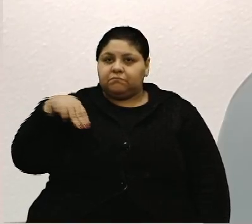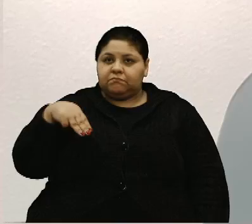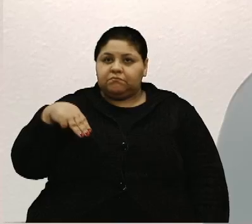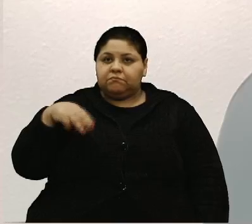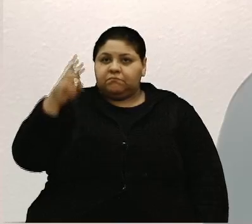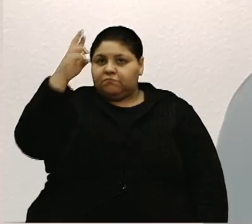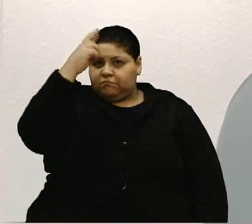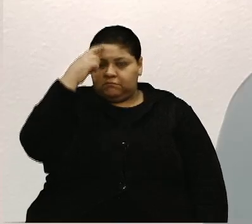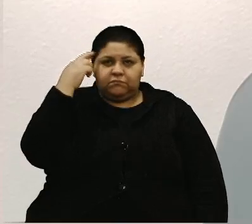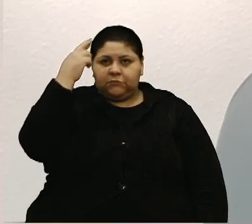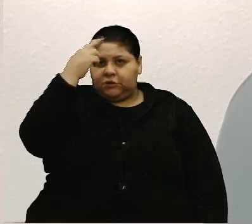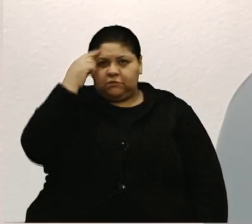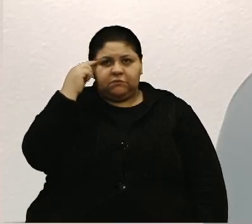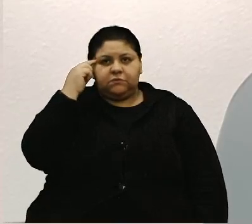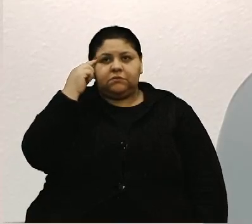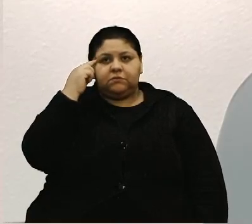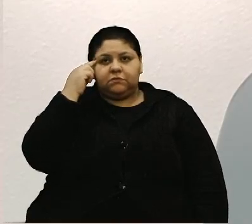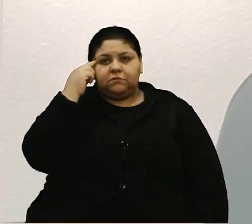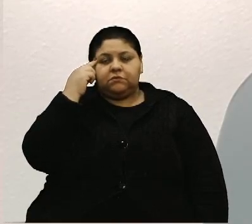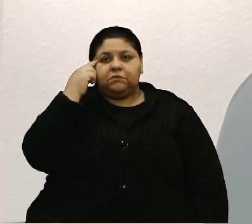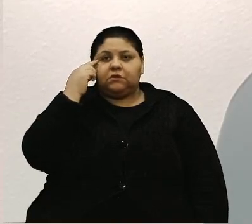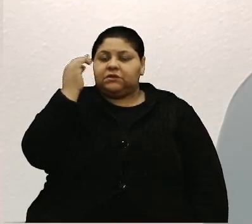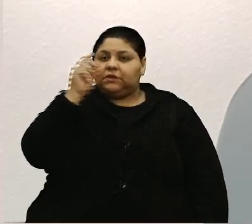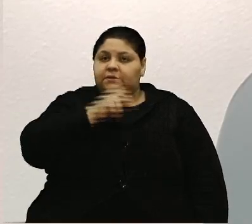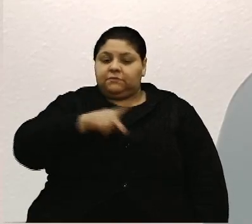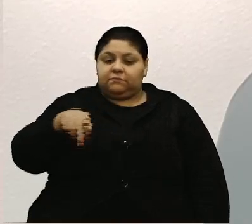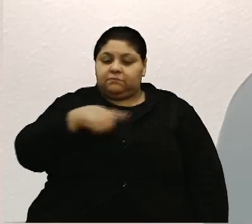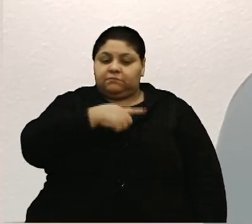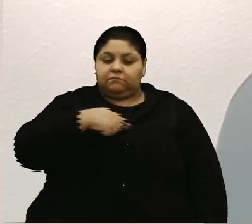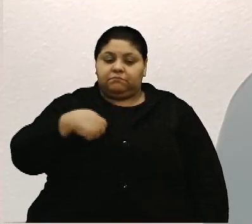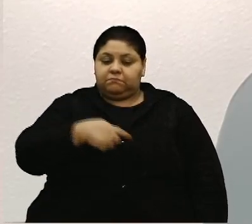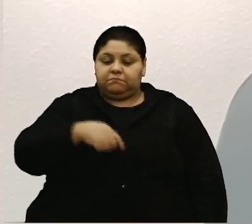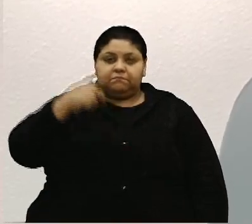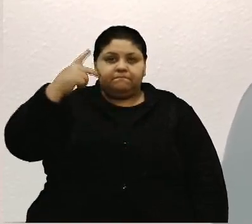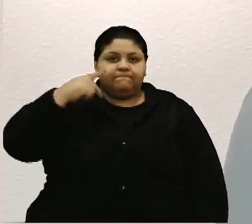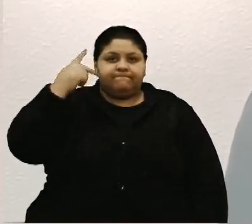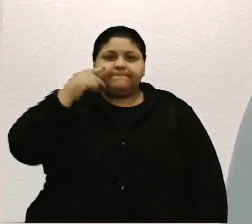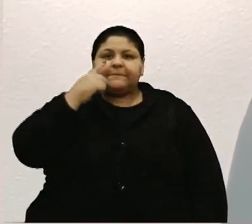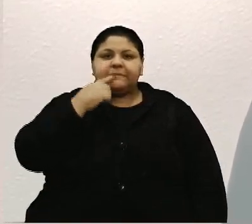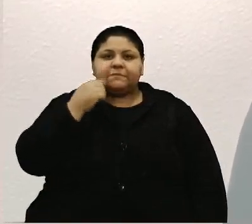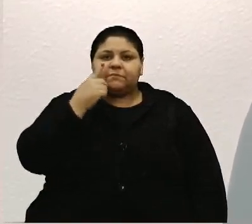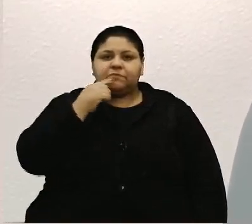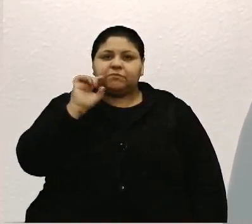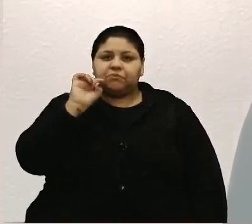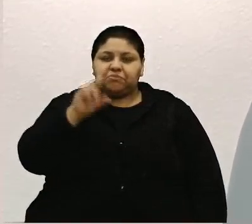Rafael Malcorra Bueno, vereador Ricardo Zanquim e vereadora Rose Frigieri. Era isso, senhor presidente.